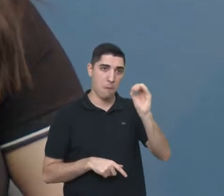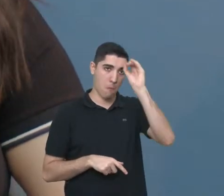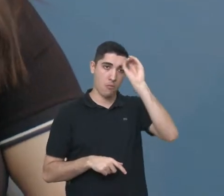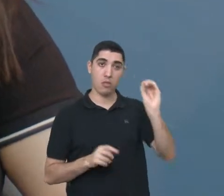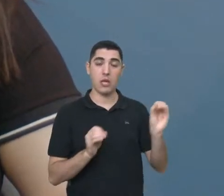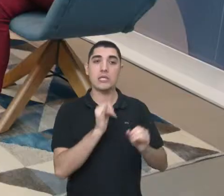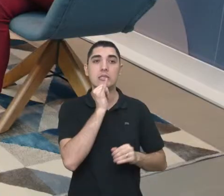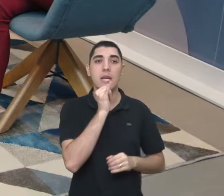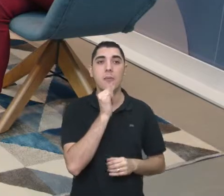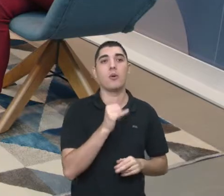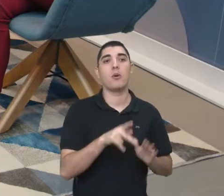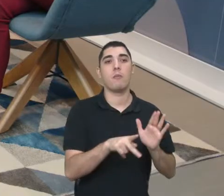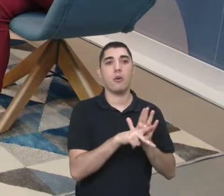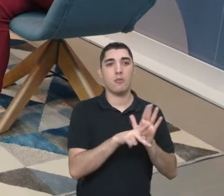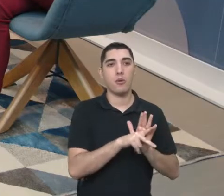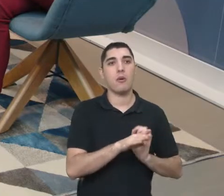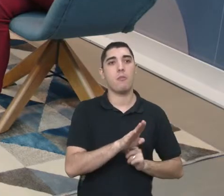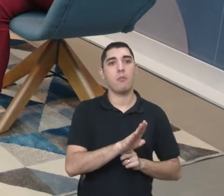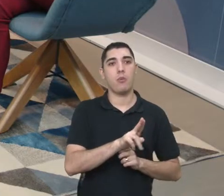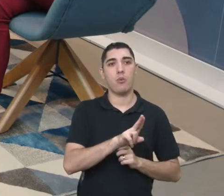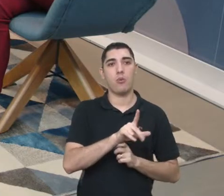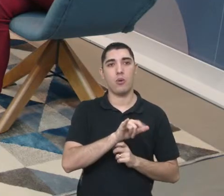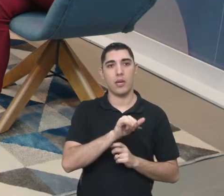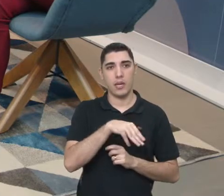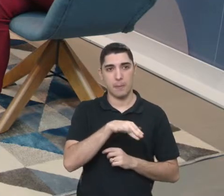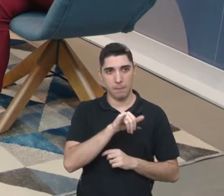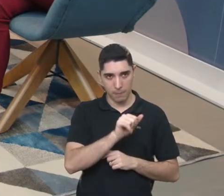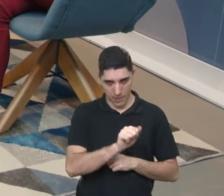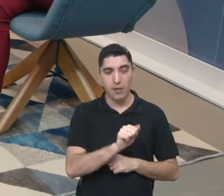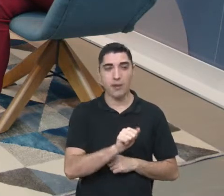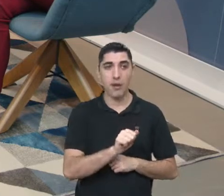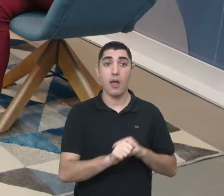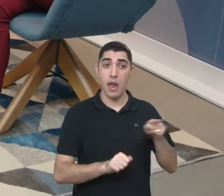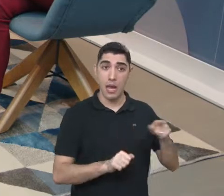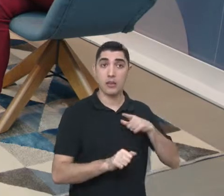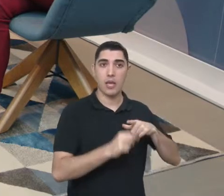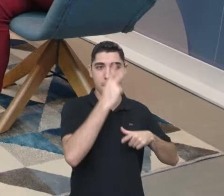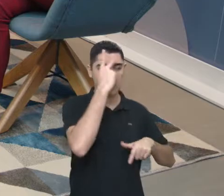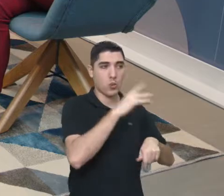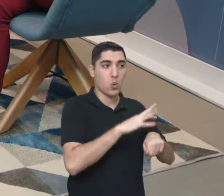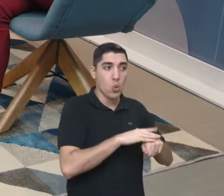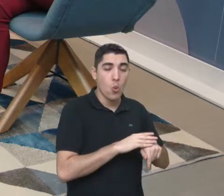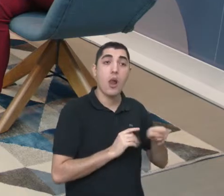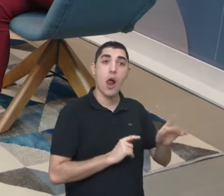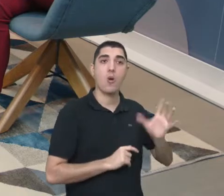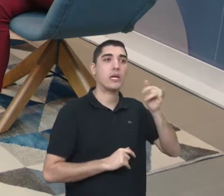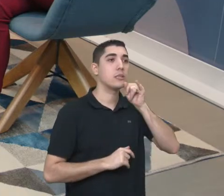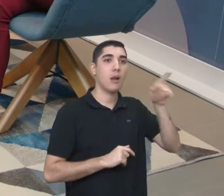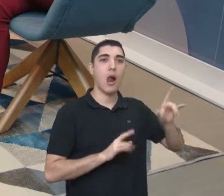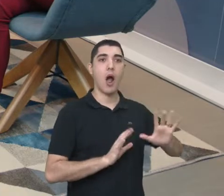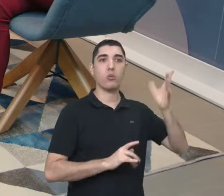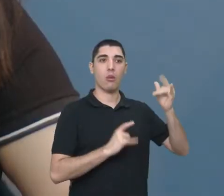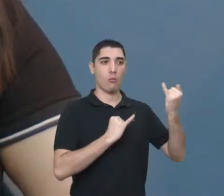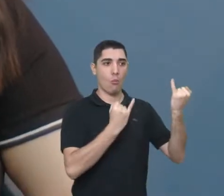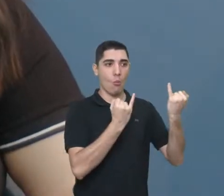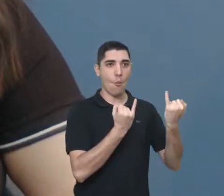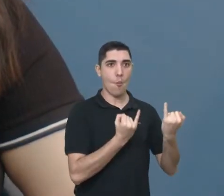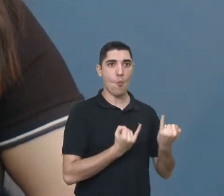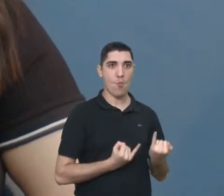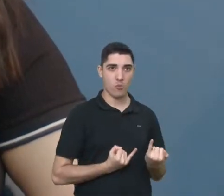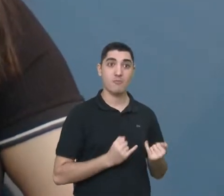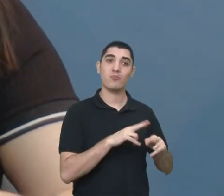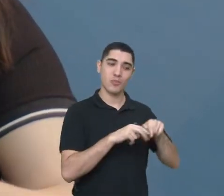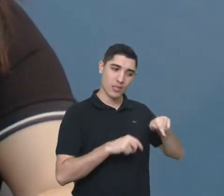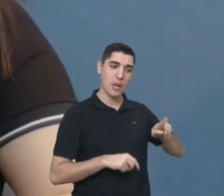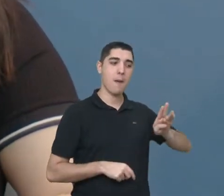Por exemplo, a bulimia nervosa, é muito raro uma pessoa que tem essa doença ficar extremamente magra, né? Muitas